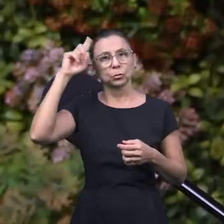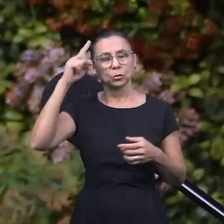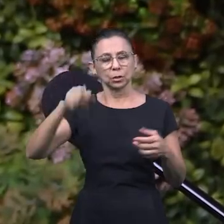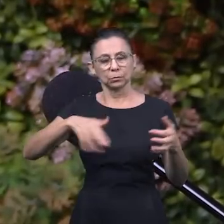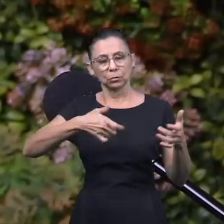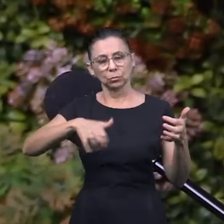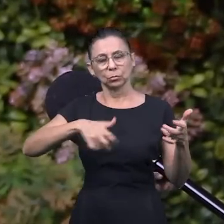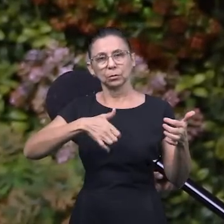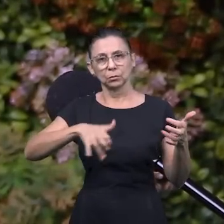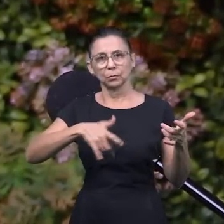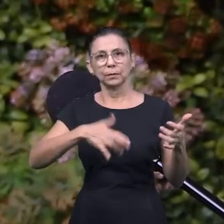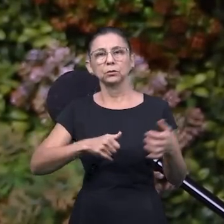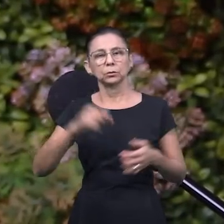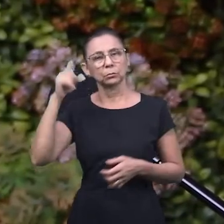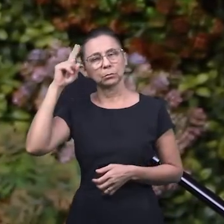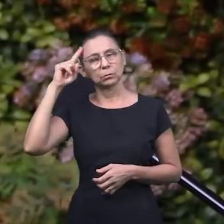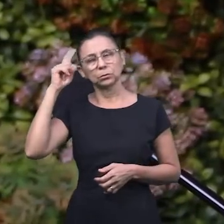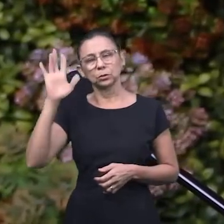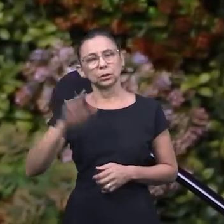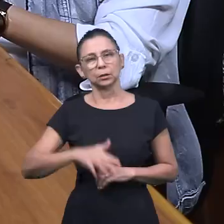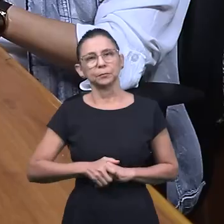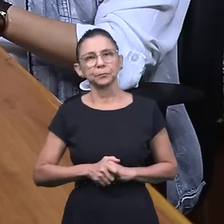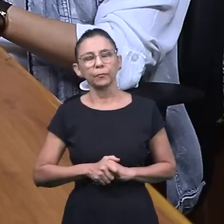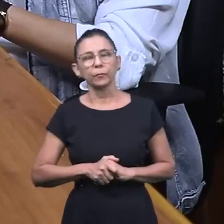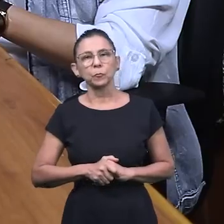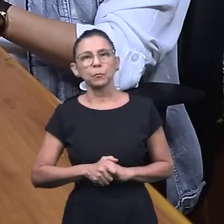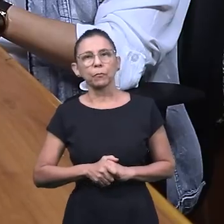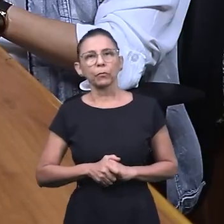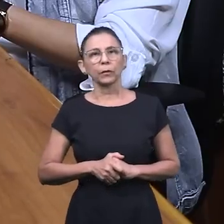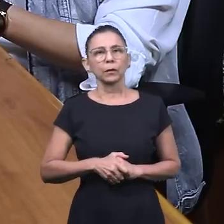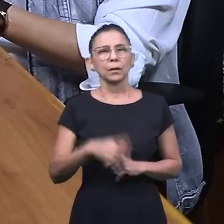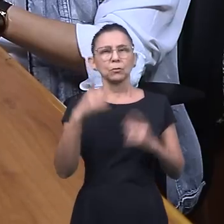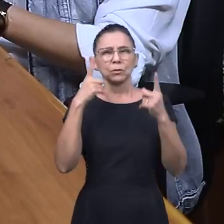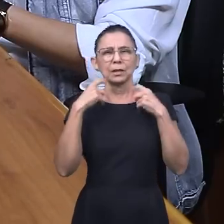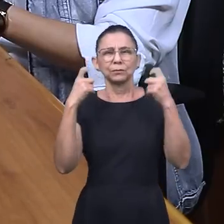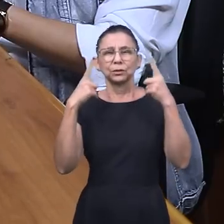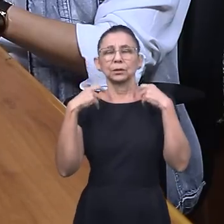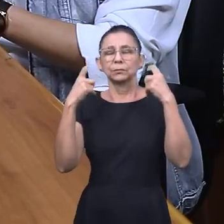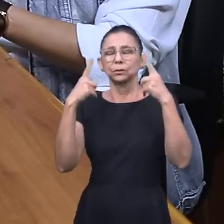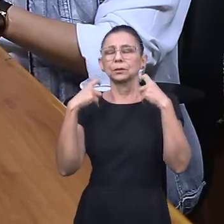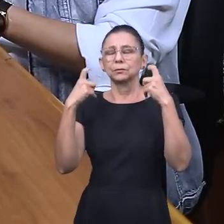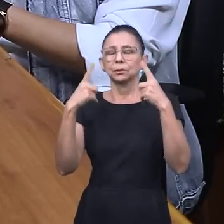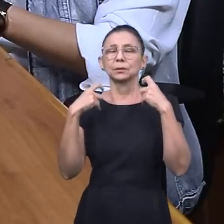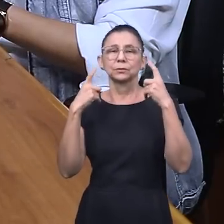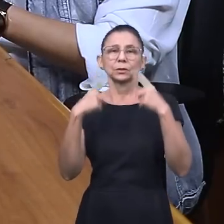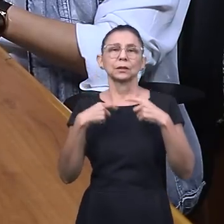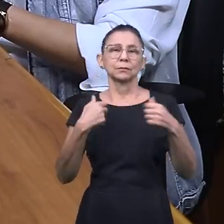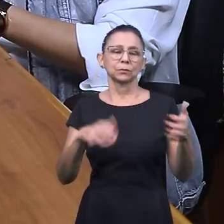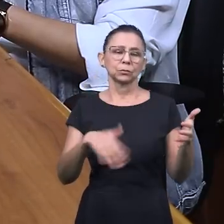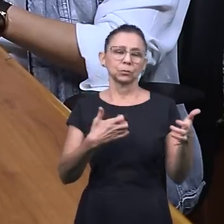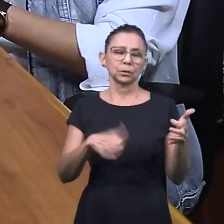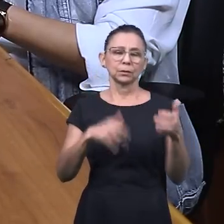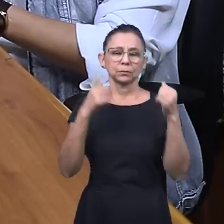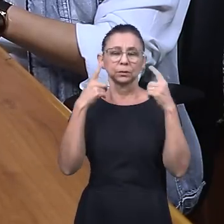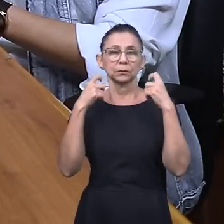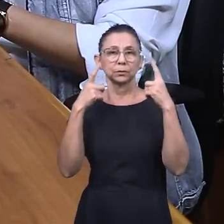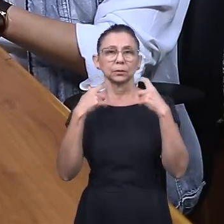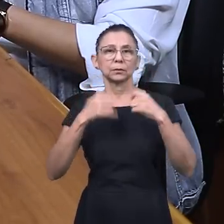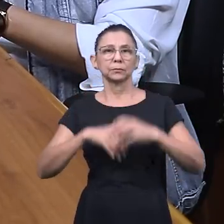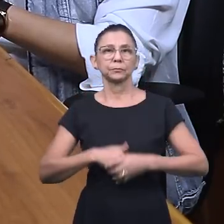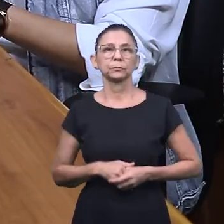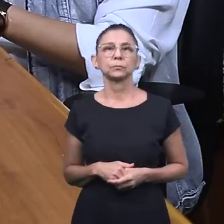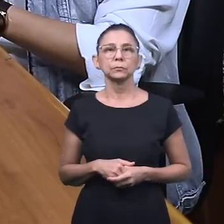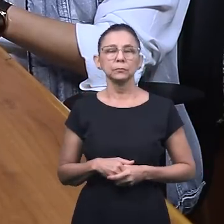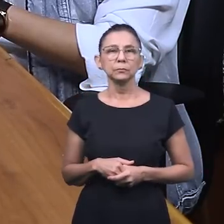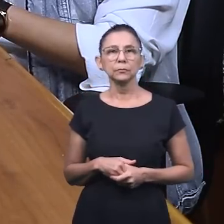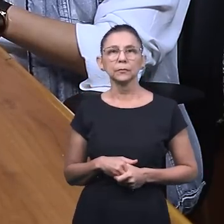dia. Sentei no teclado e fui tocando. Toquei, nem sei o que eu toquei, só chorei. Peguei a coletânea lá e fui só chorando.